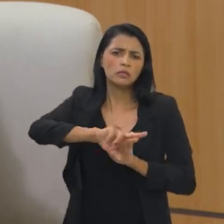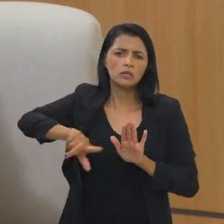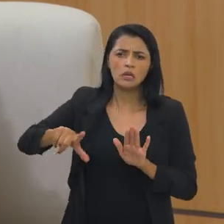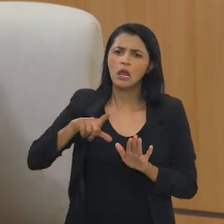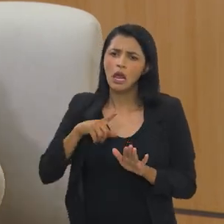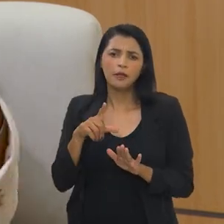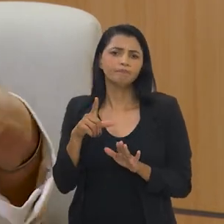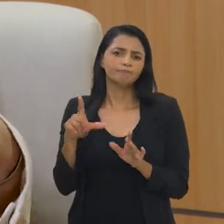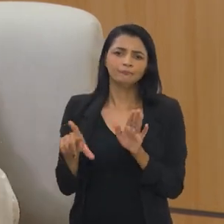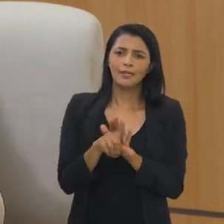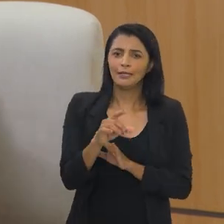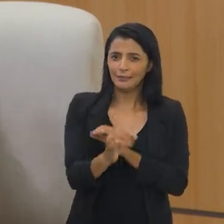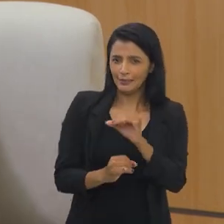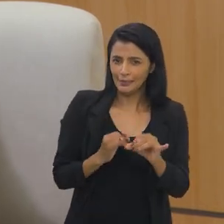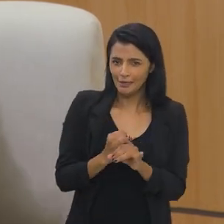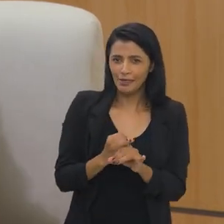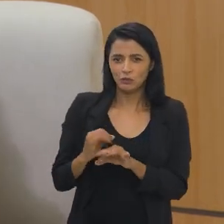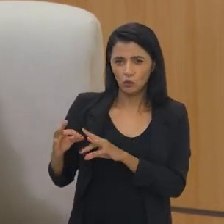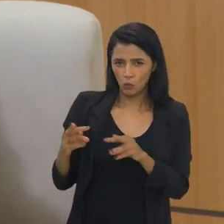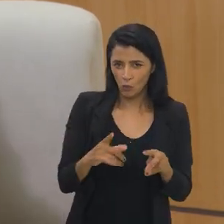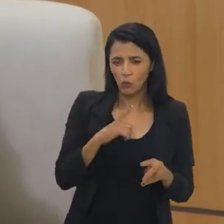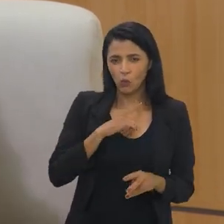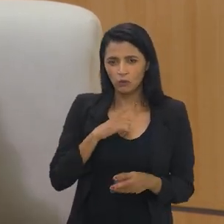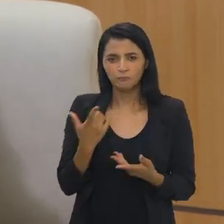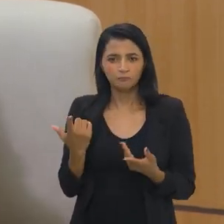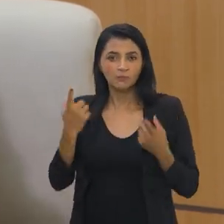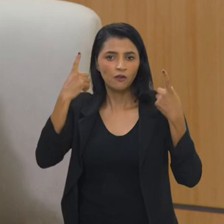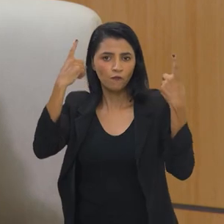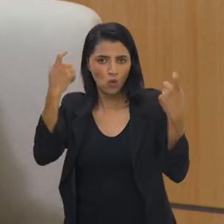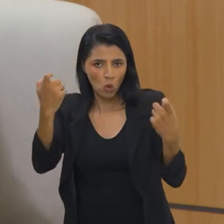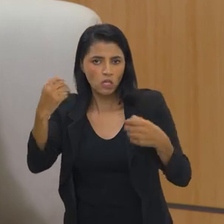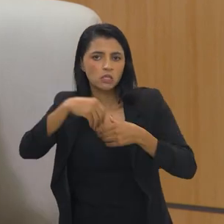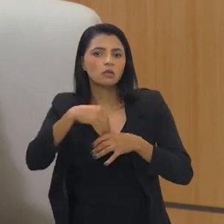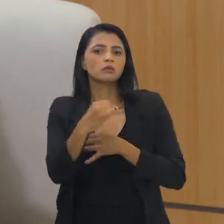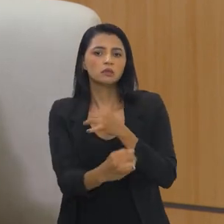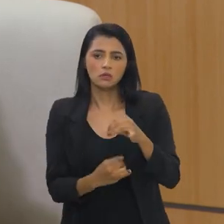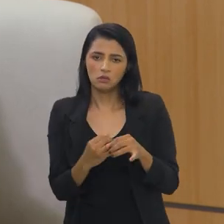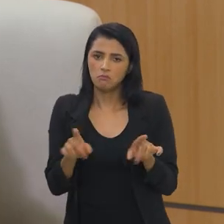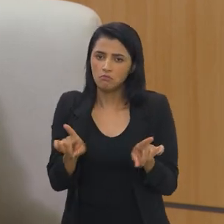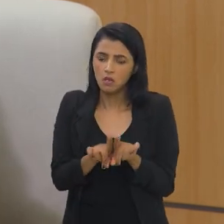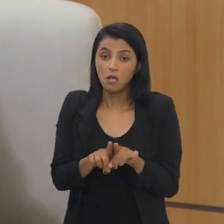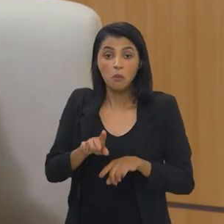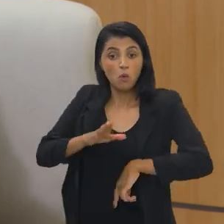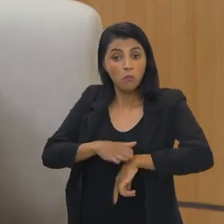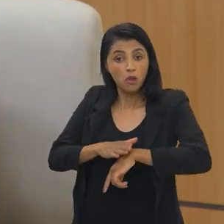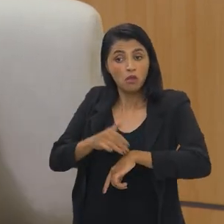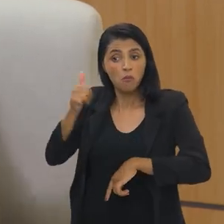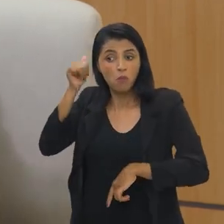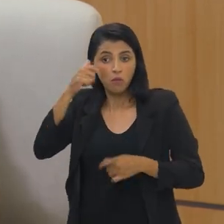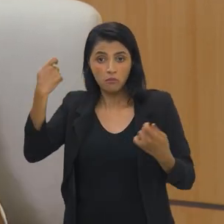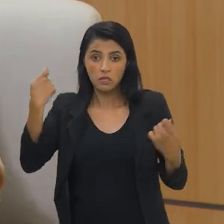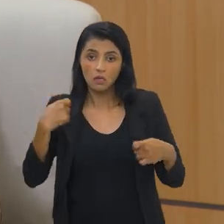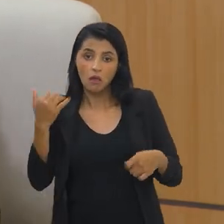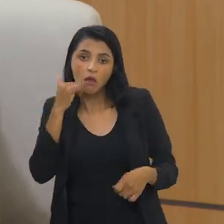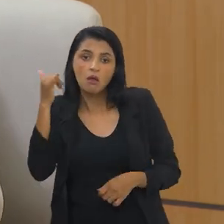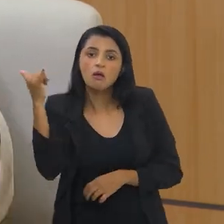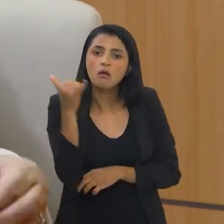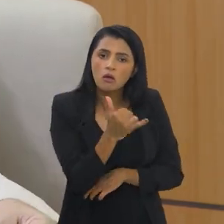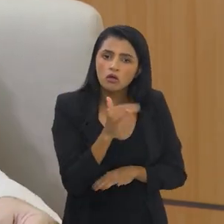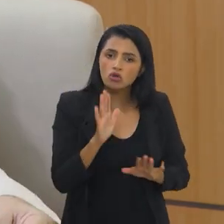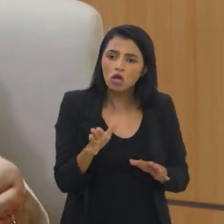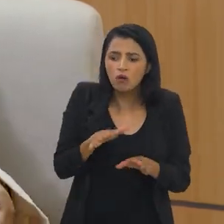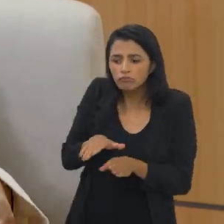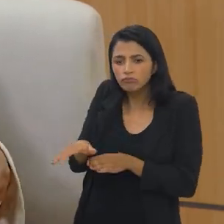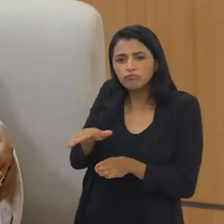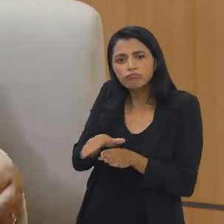leis a lei da internet né então é da violência online para que quando a mulher precisa ela liga